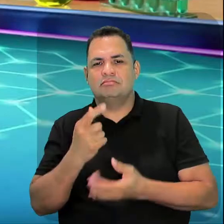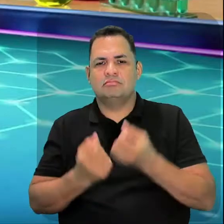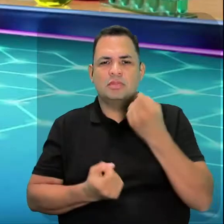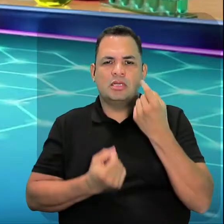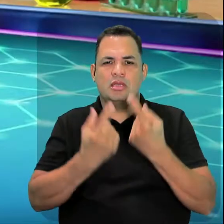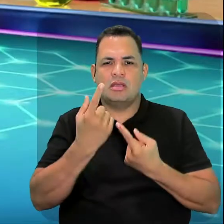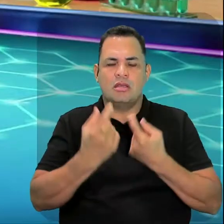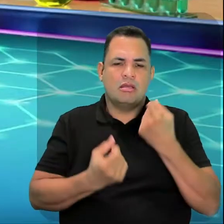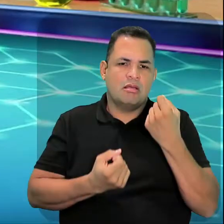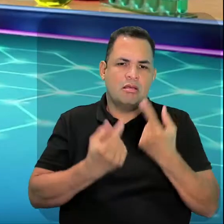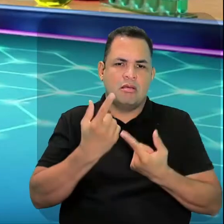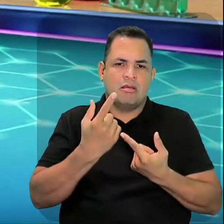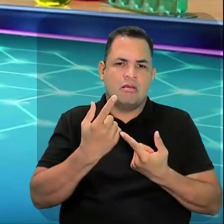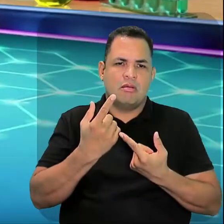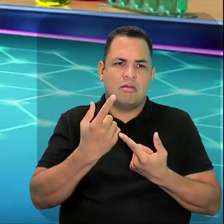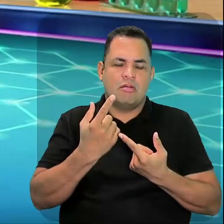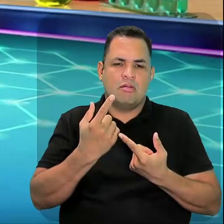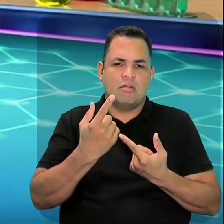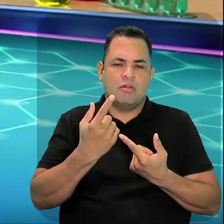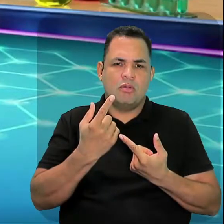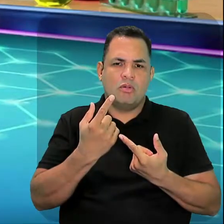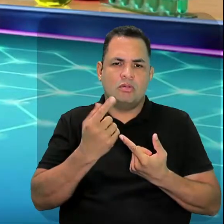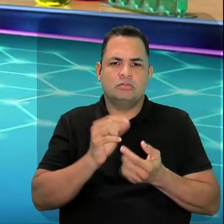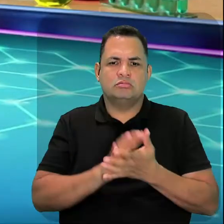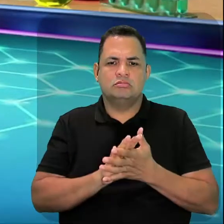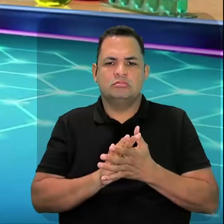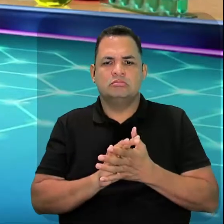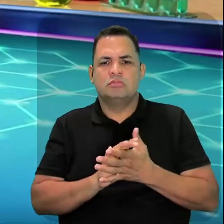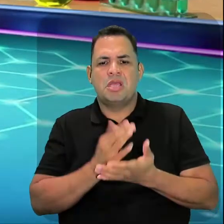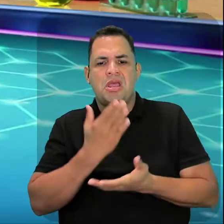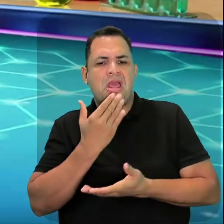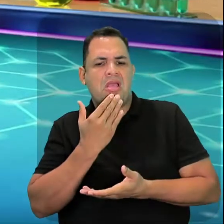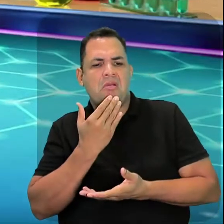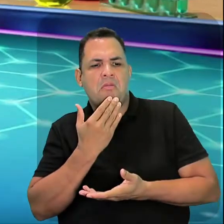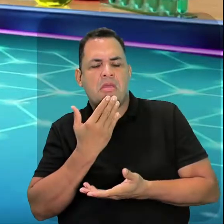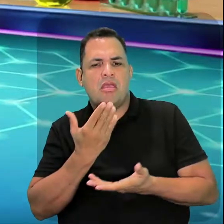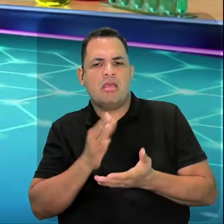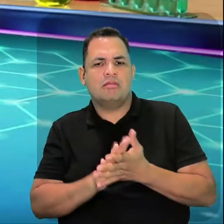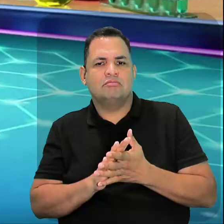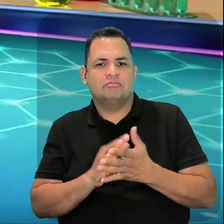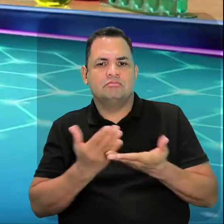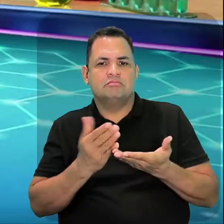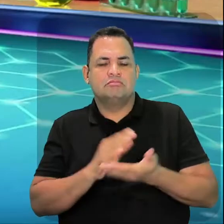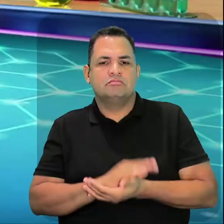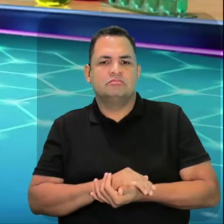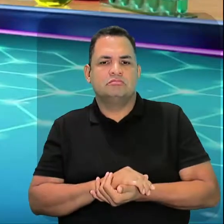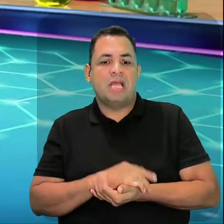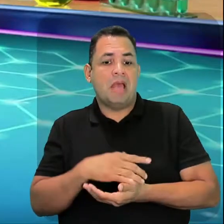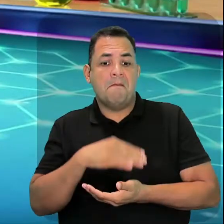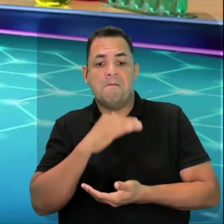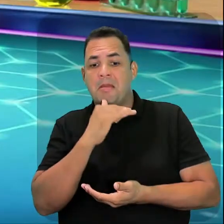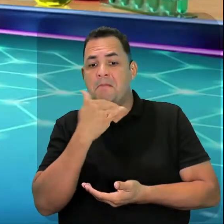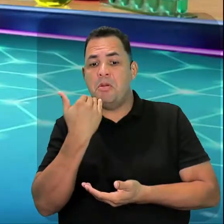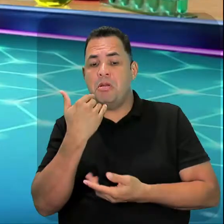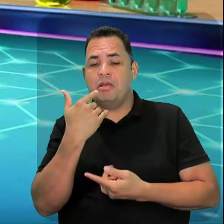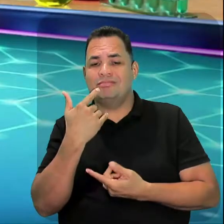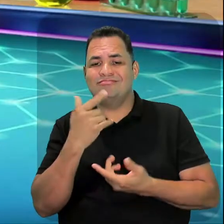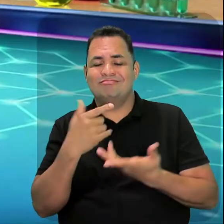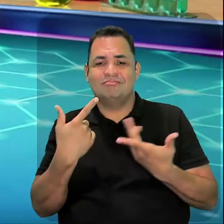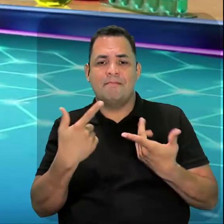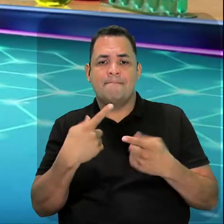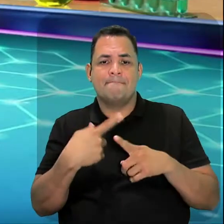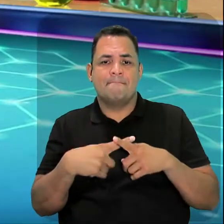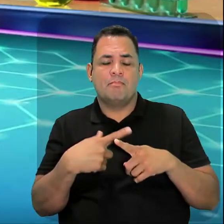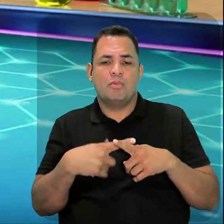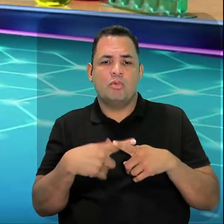alguns aminoácidos em específico, você iria comer até vir a morte, porque você não iria